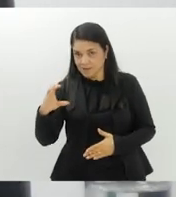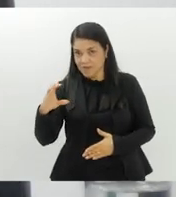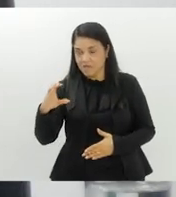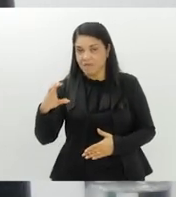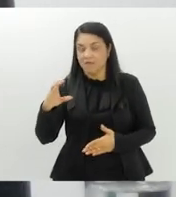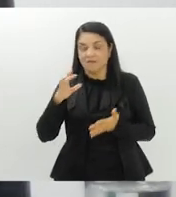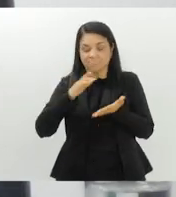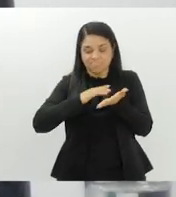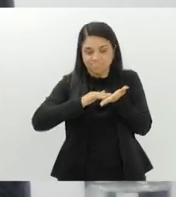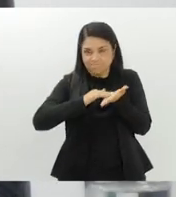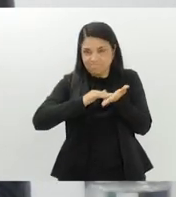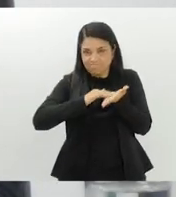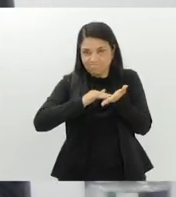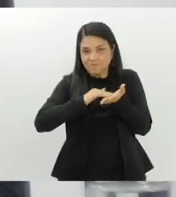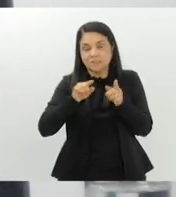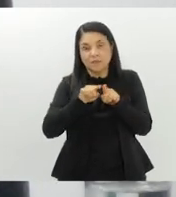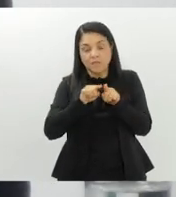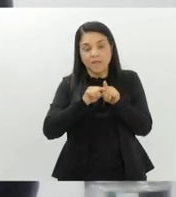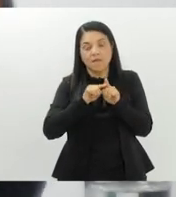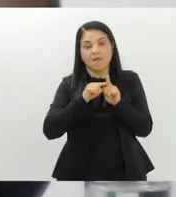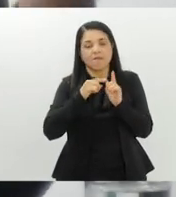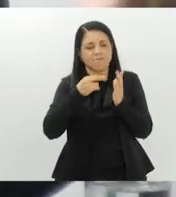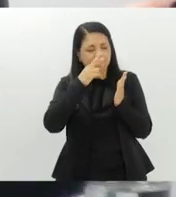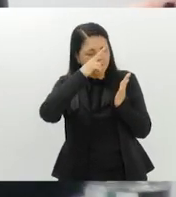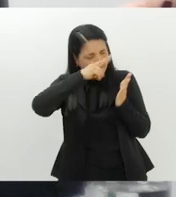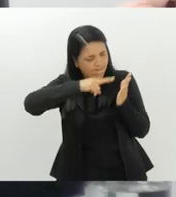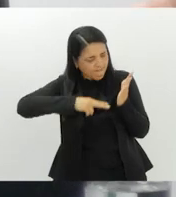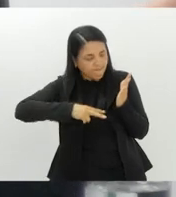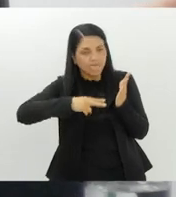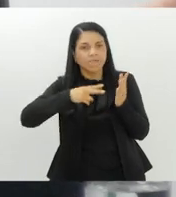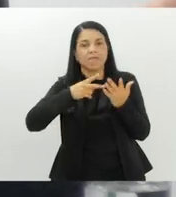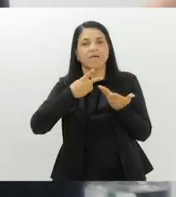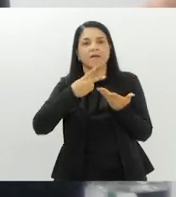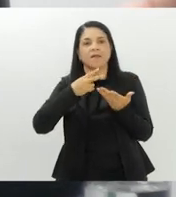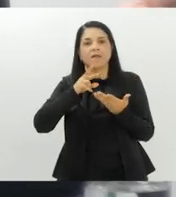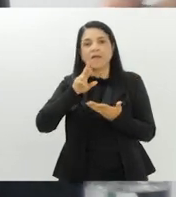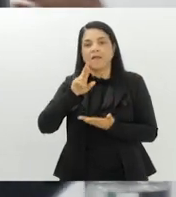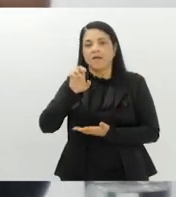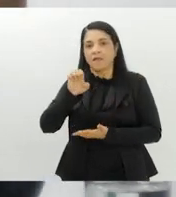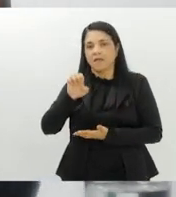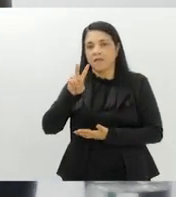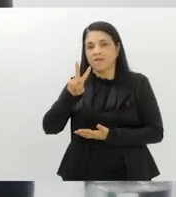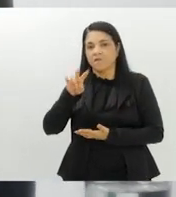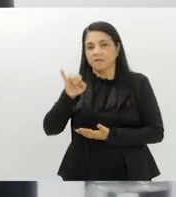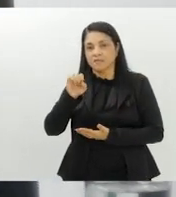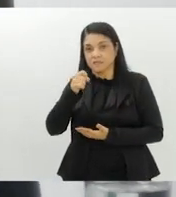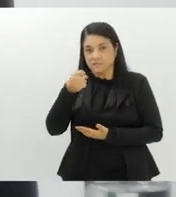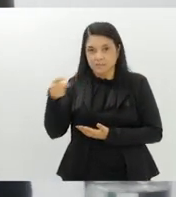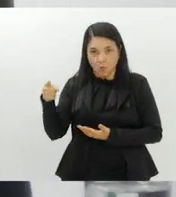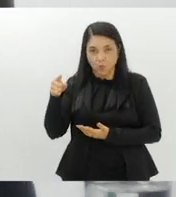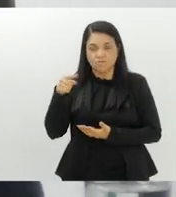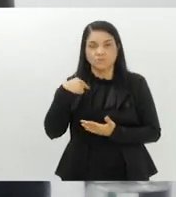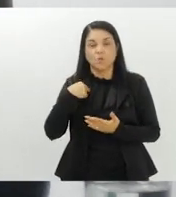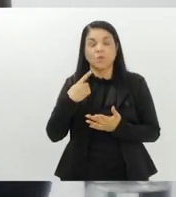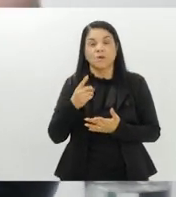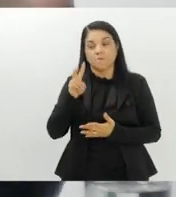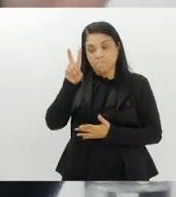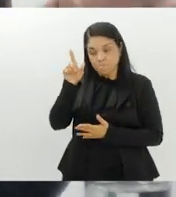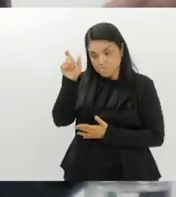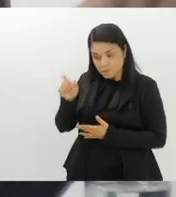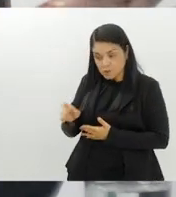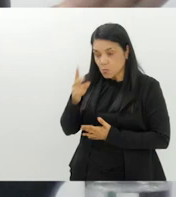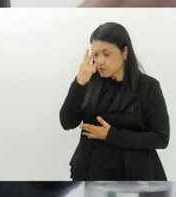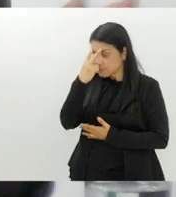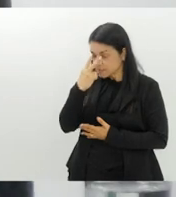da transcrição, a gente faz a revisão. Passa, além de transcrever ele, né, passa pela revisão. Uma pessoa cega,